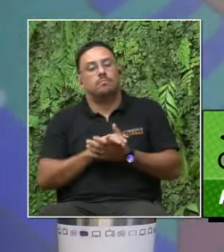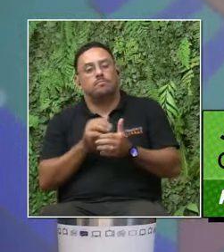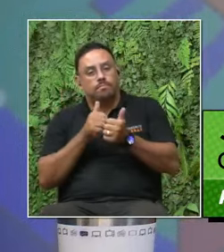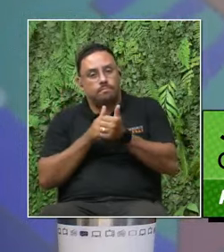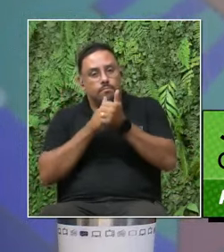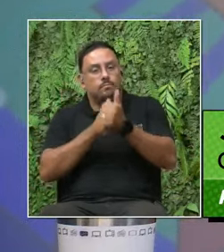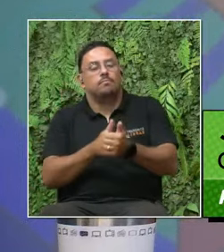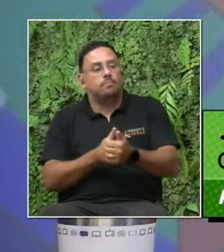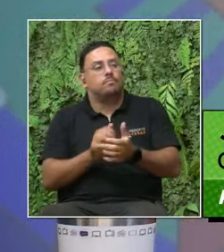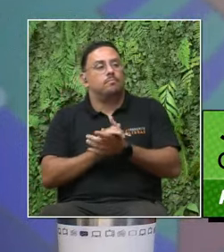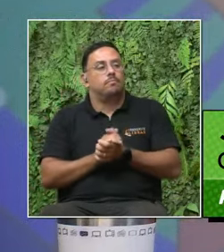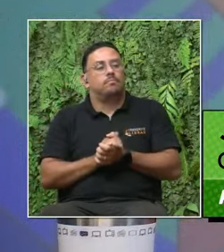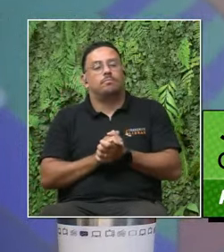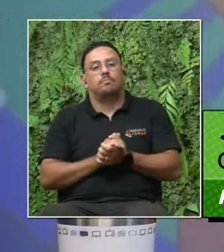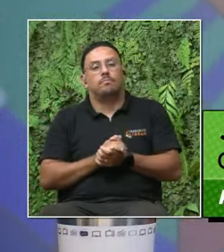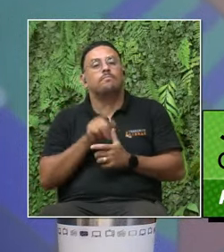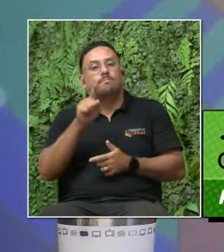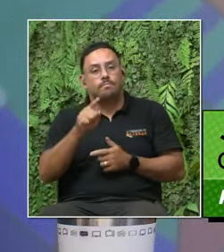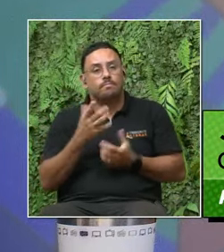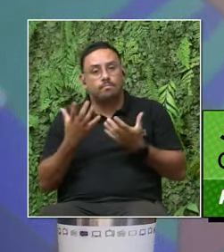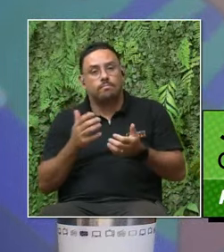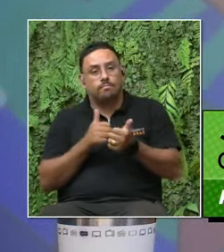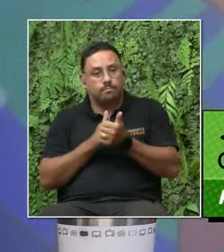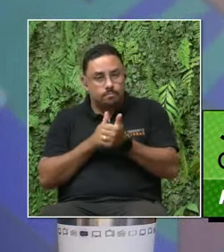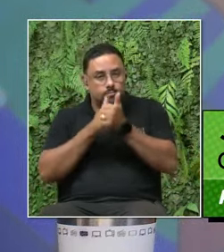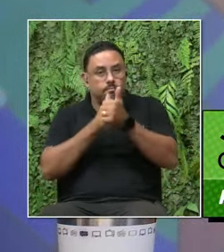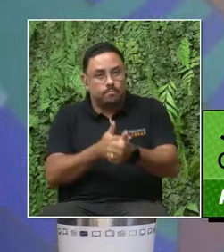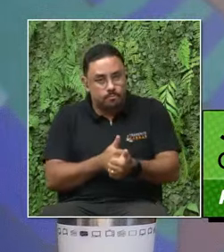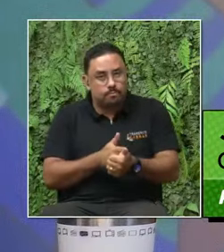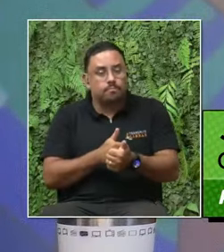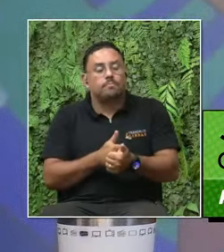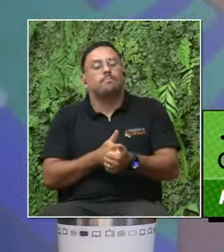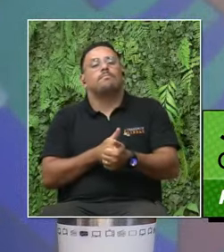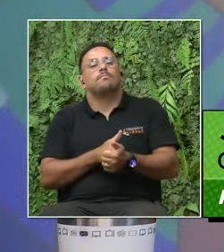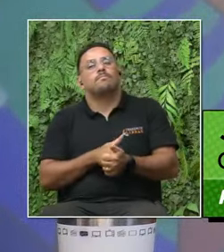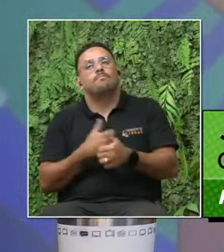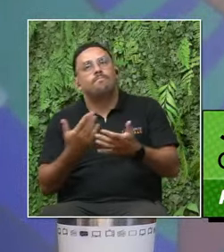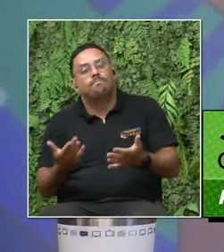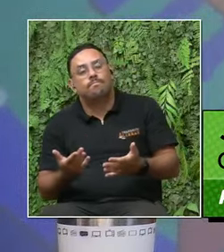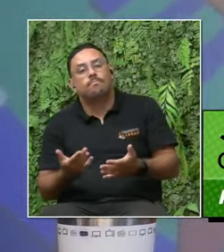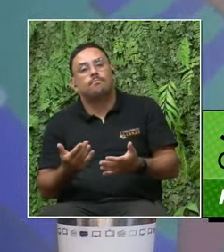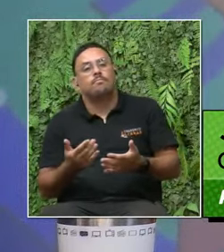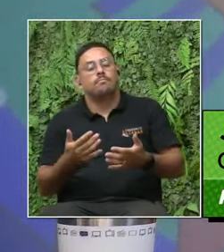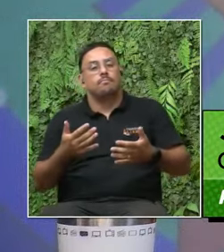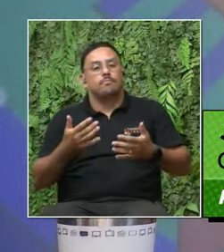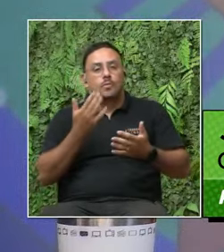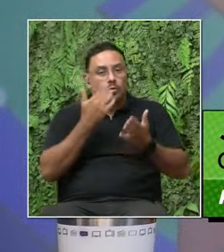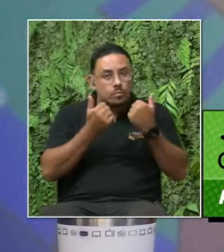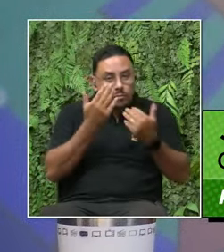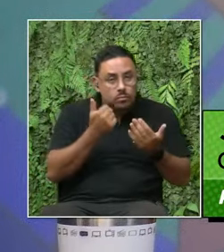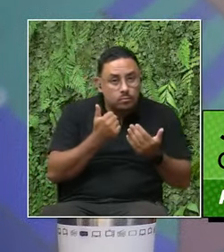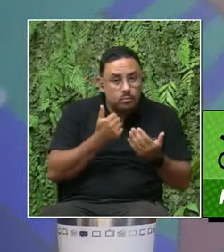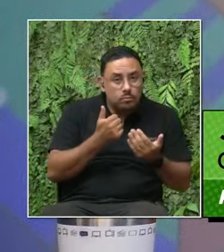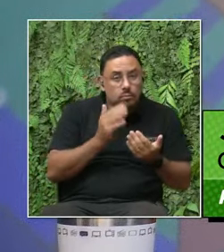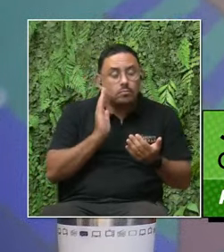acompanhar e você quer acompanhar né Eh bem alimentado